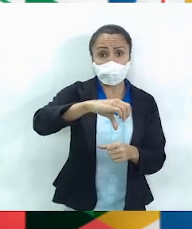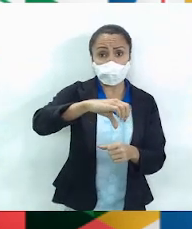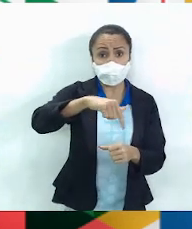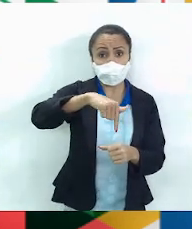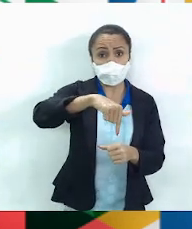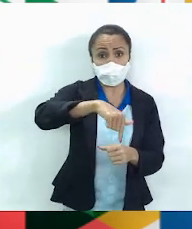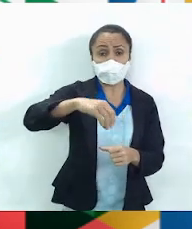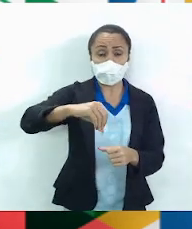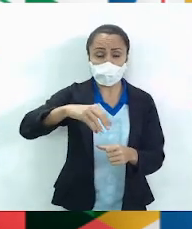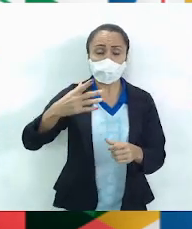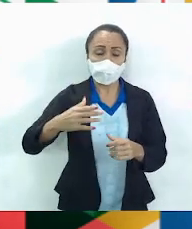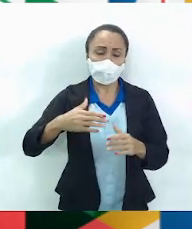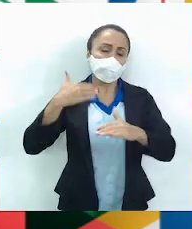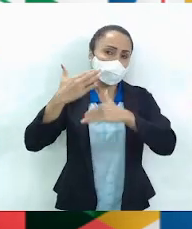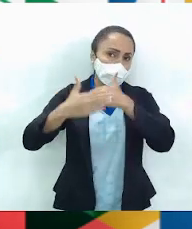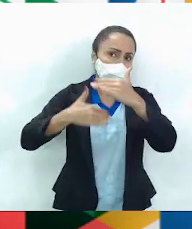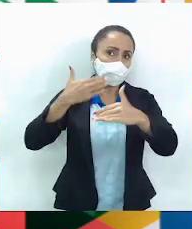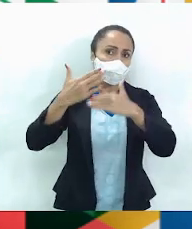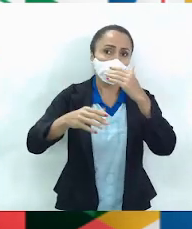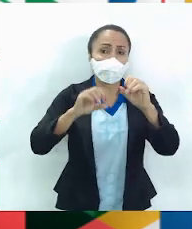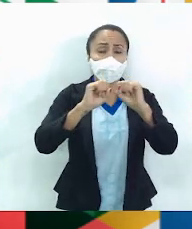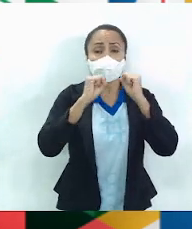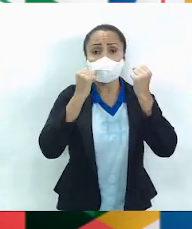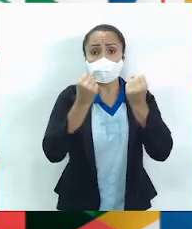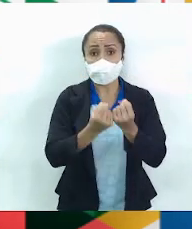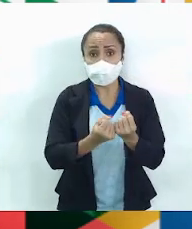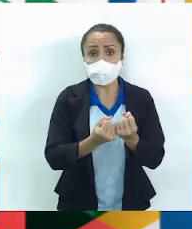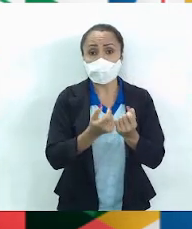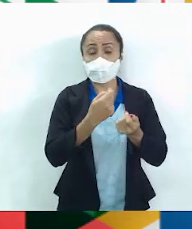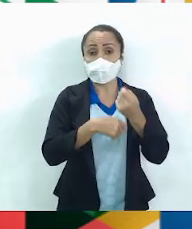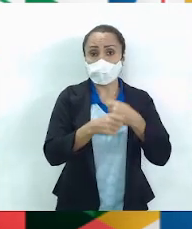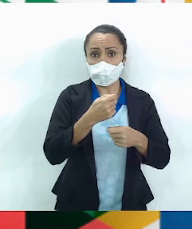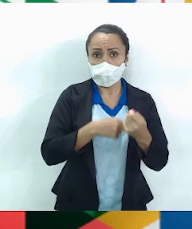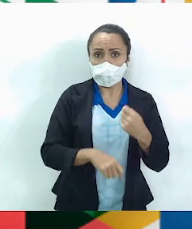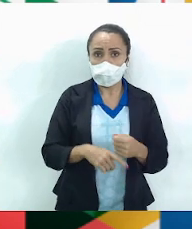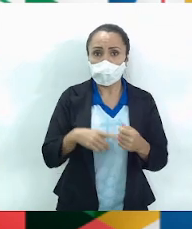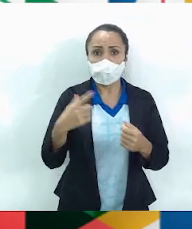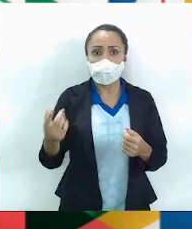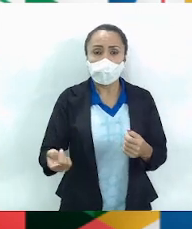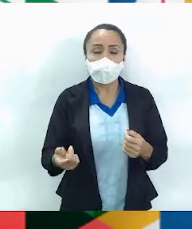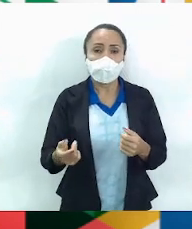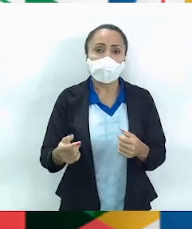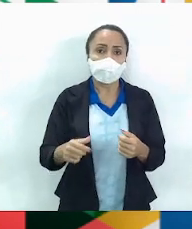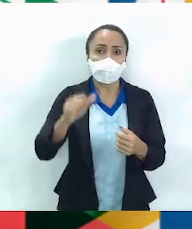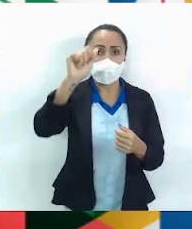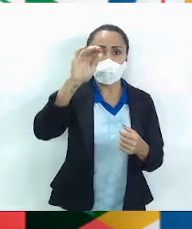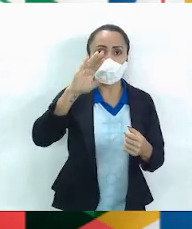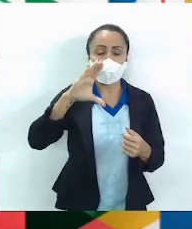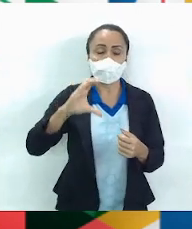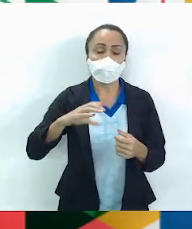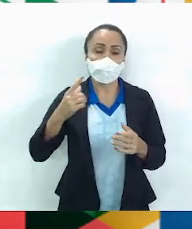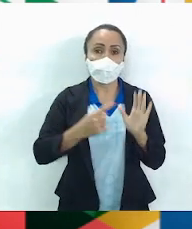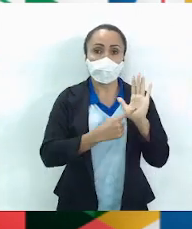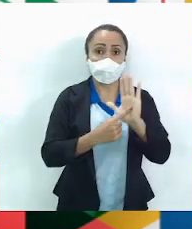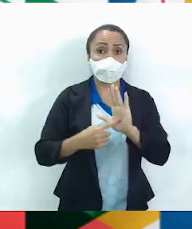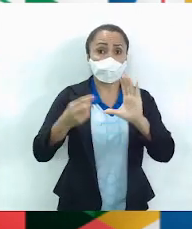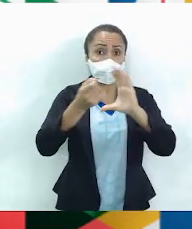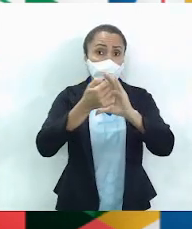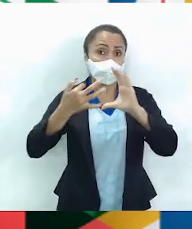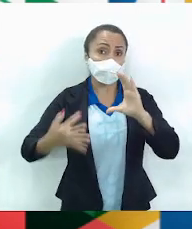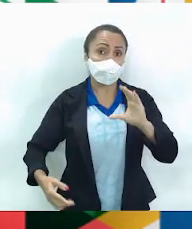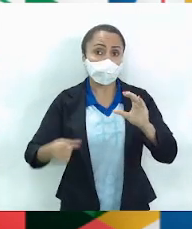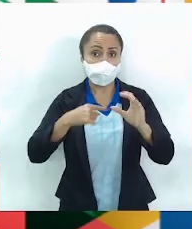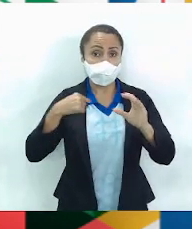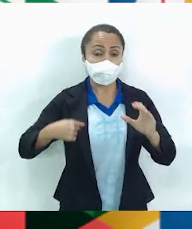grandes transformações sociais e econômicas. Todas as alternativas apresentam características da